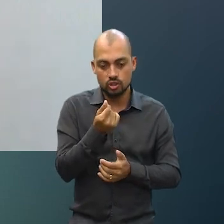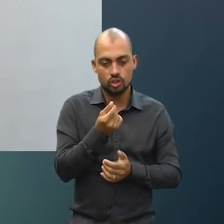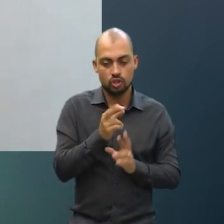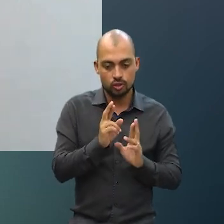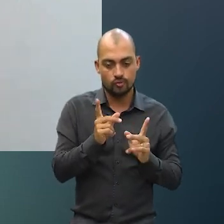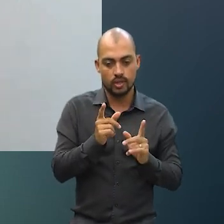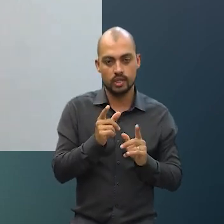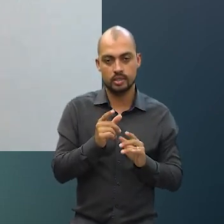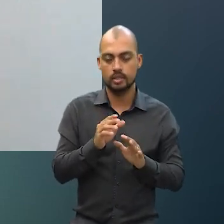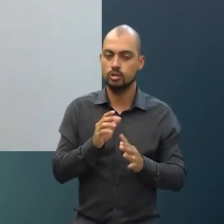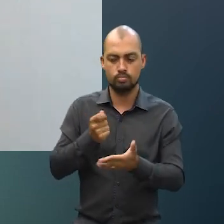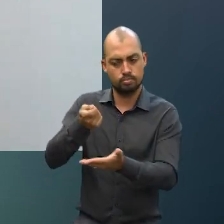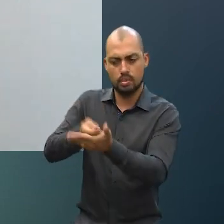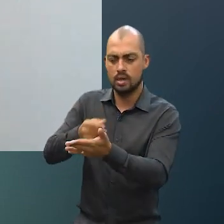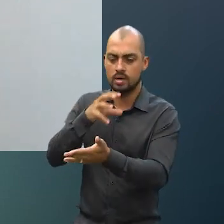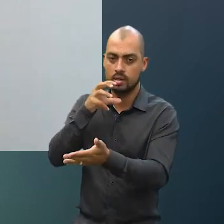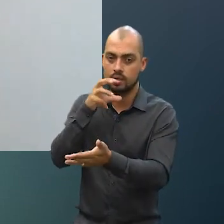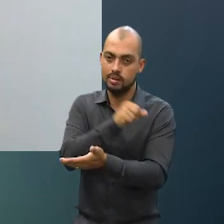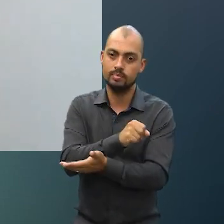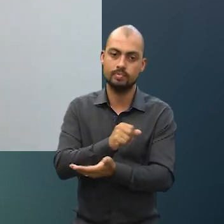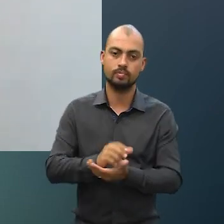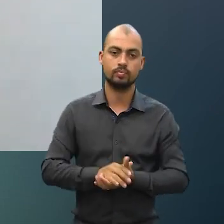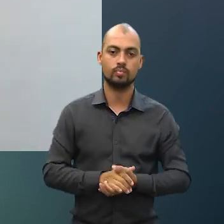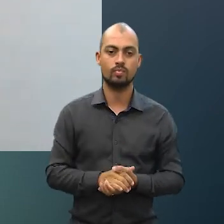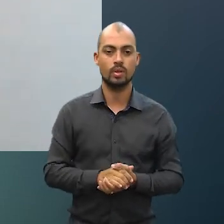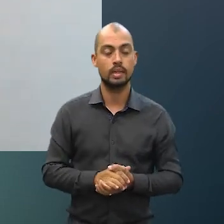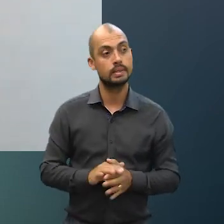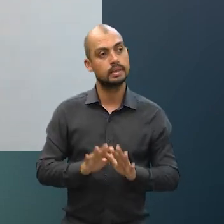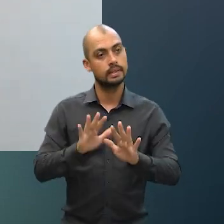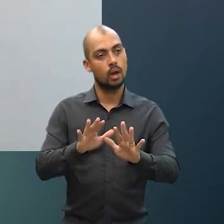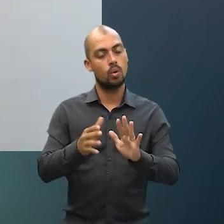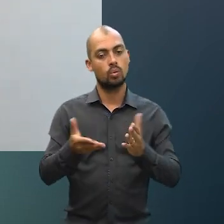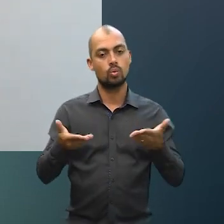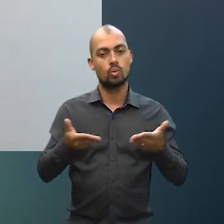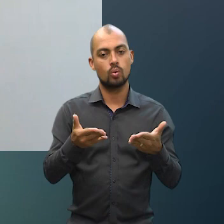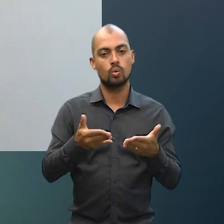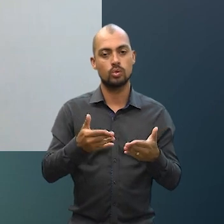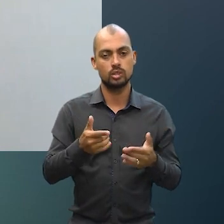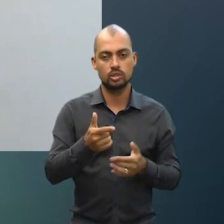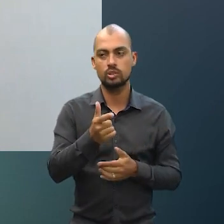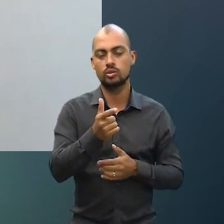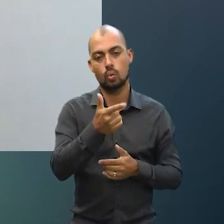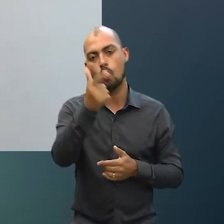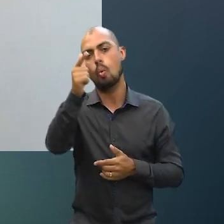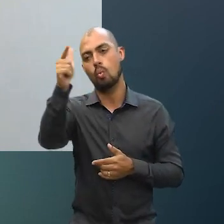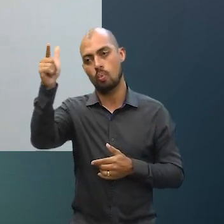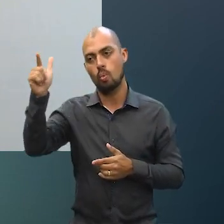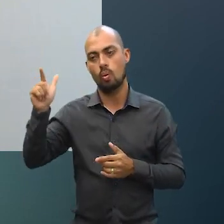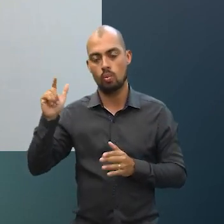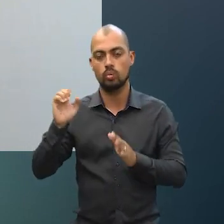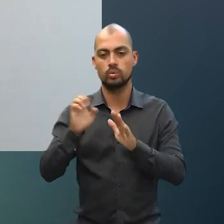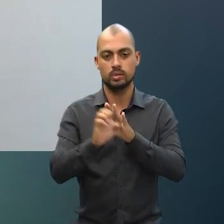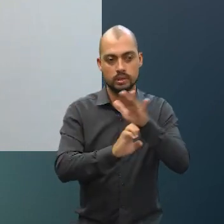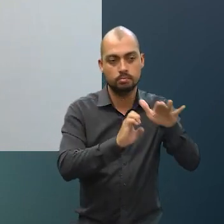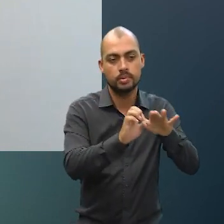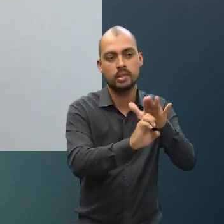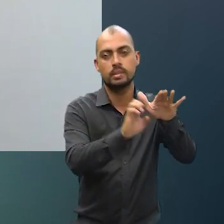a gente já faz esse pagamento. Então, diferente hoje de muitos processos,